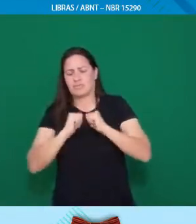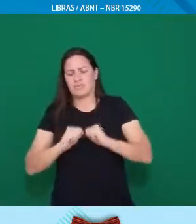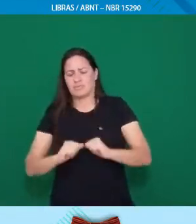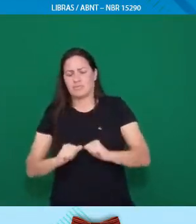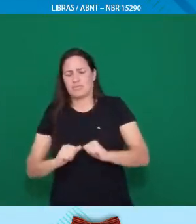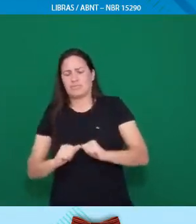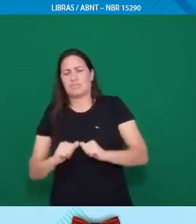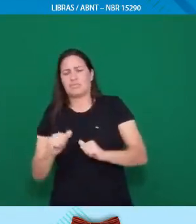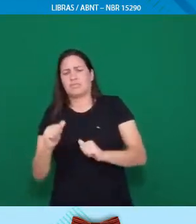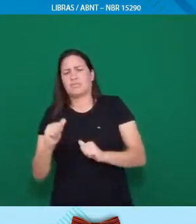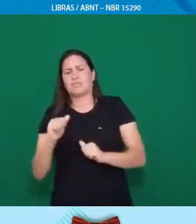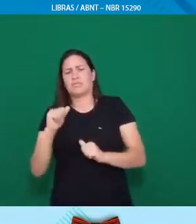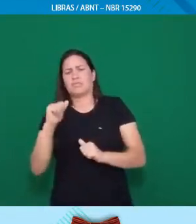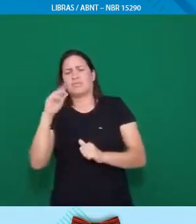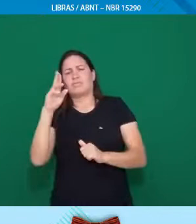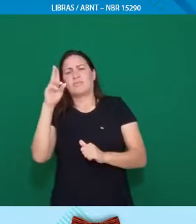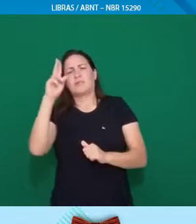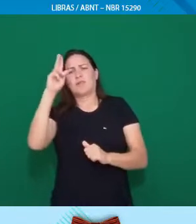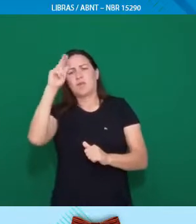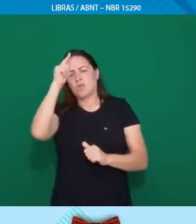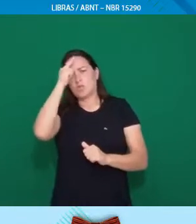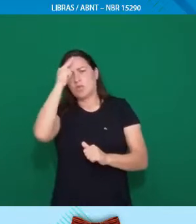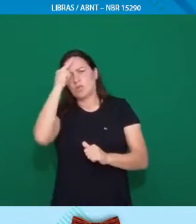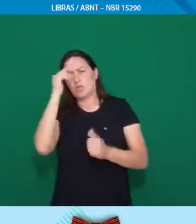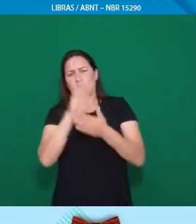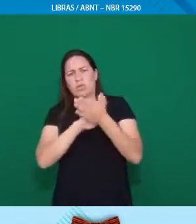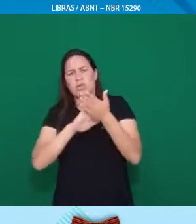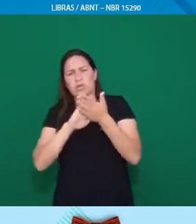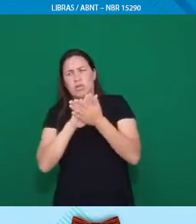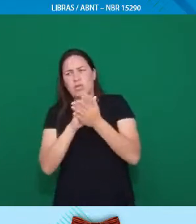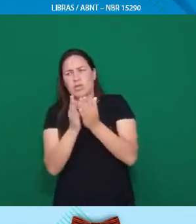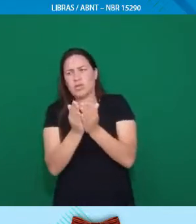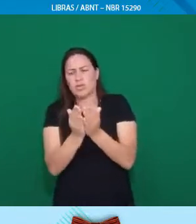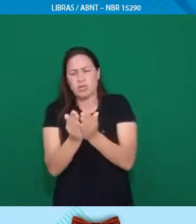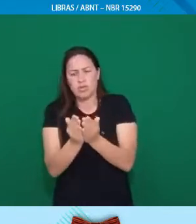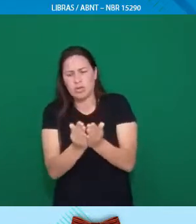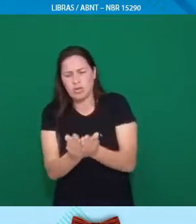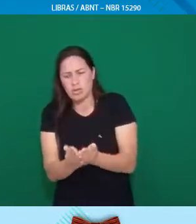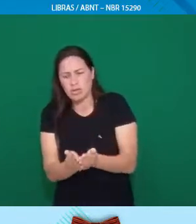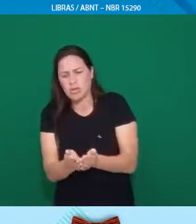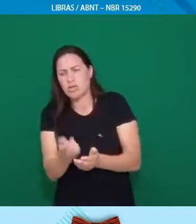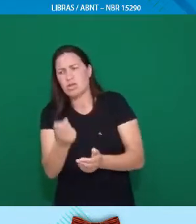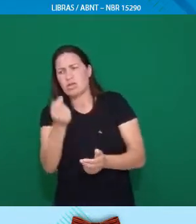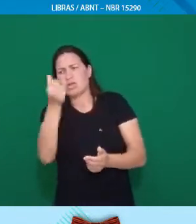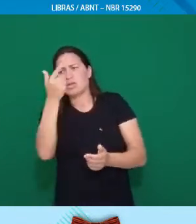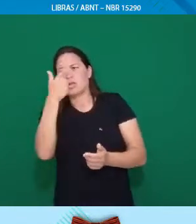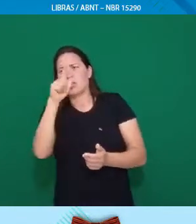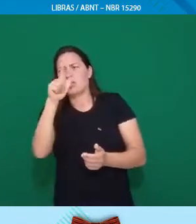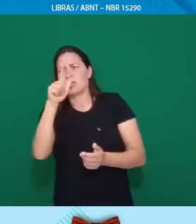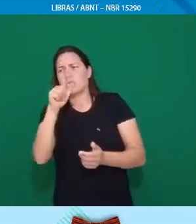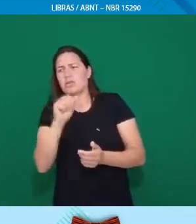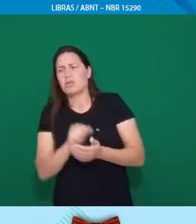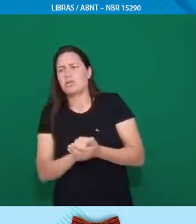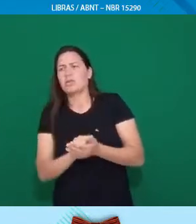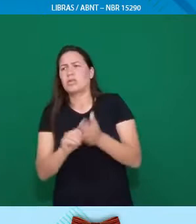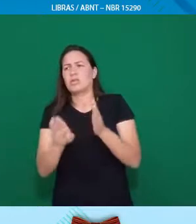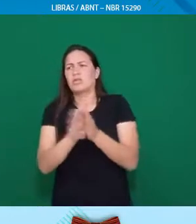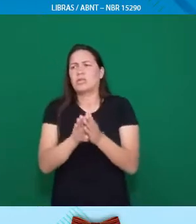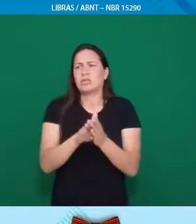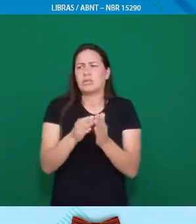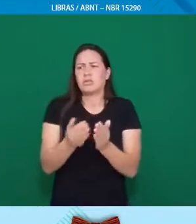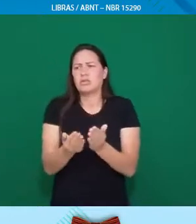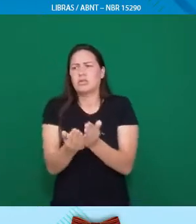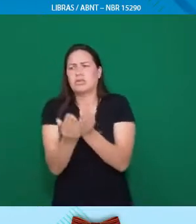e o neto de colete o dinheiro sem boleto o que já tinha fundado uma vez e estava indo para a segunda vez eu